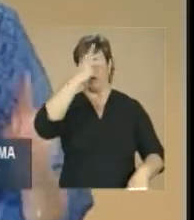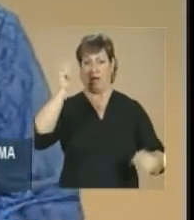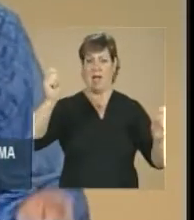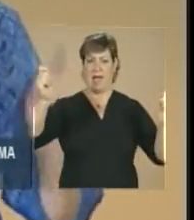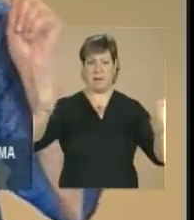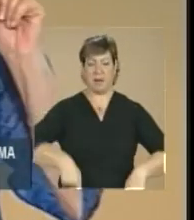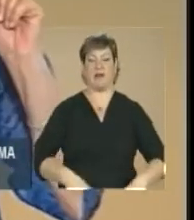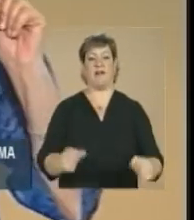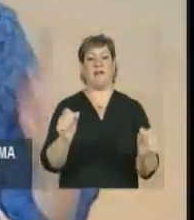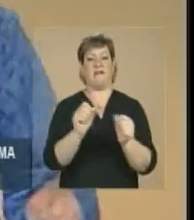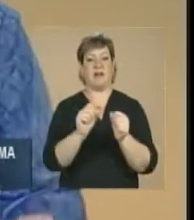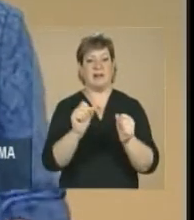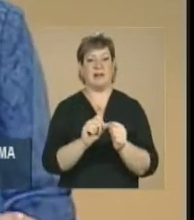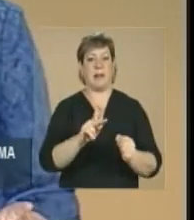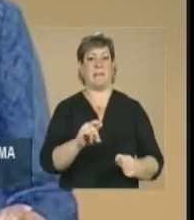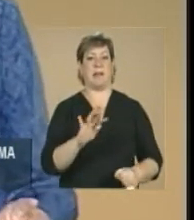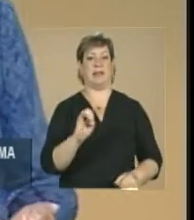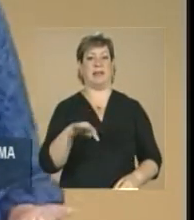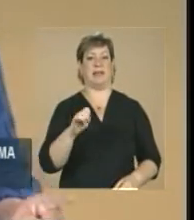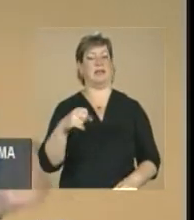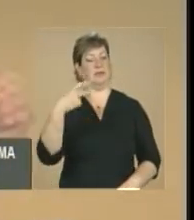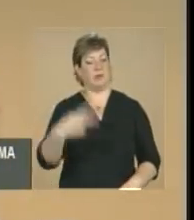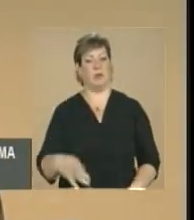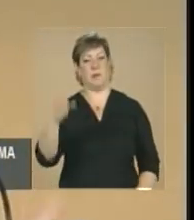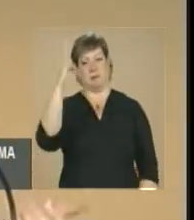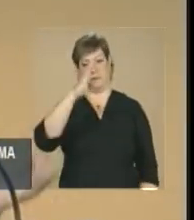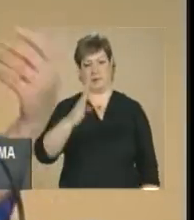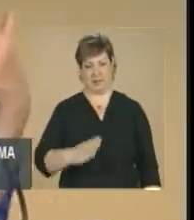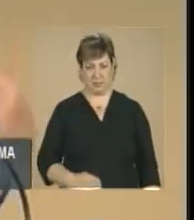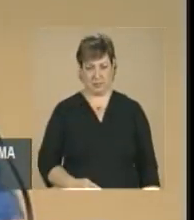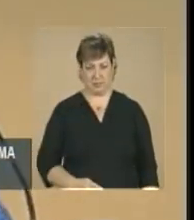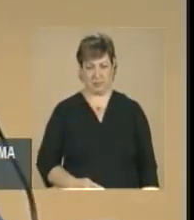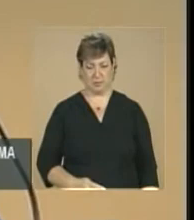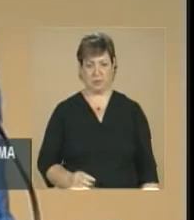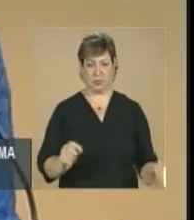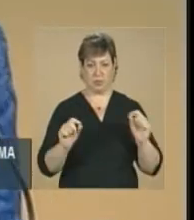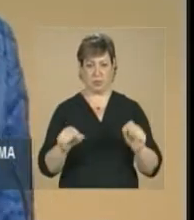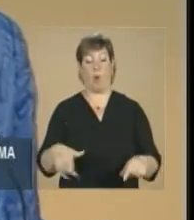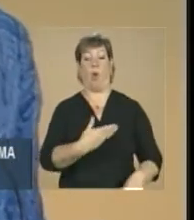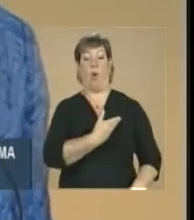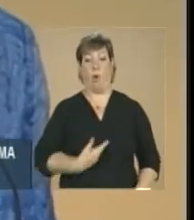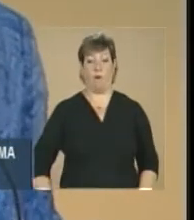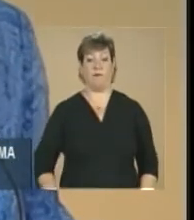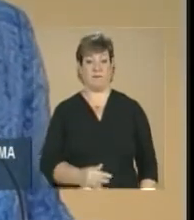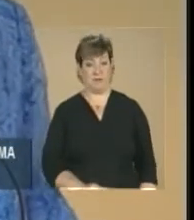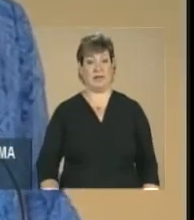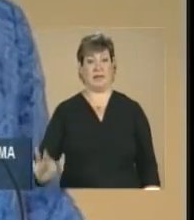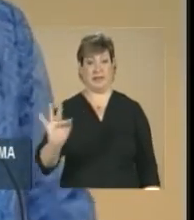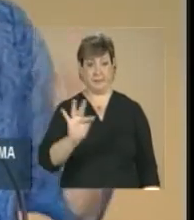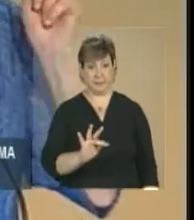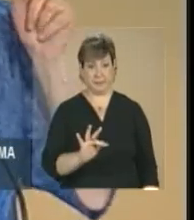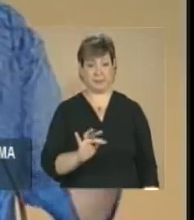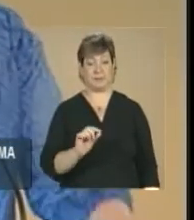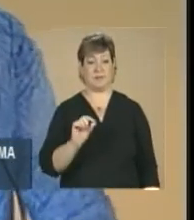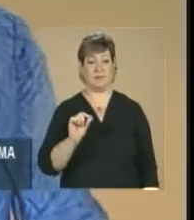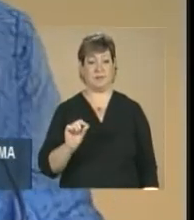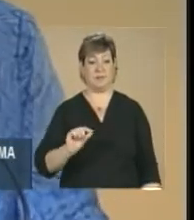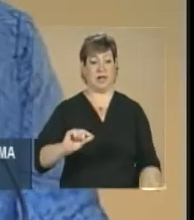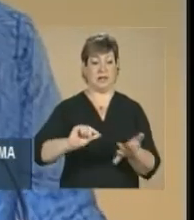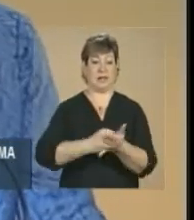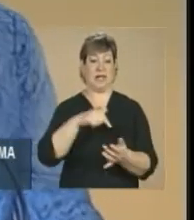capazes de gerar patentes no Brasil. E O governo federal assume aqui